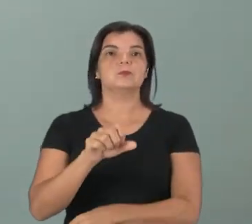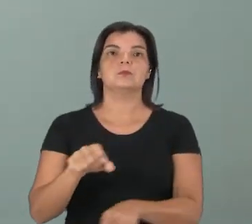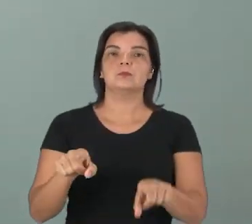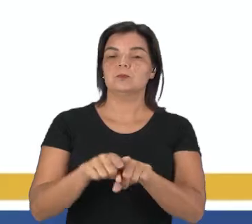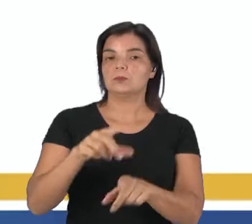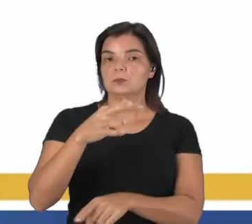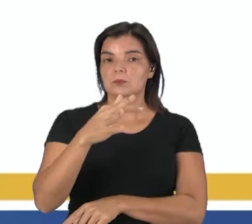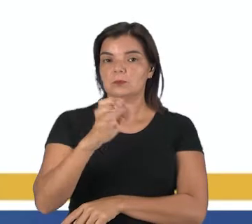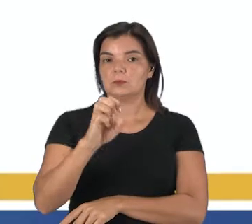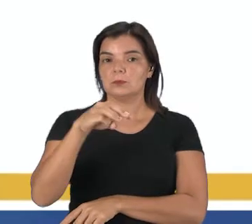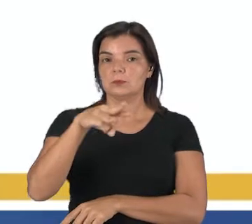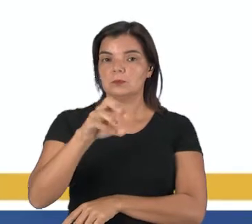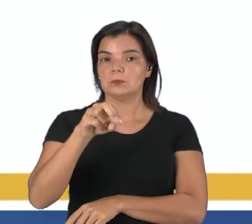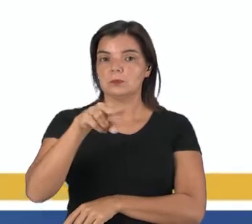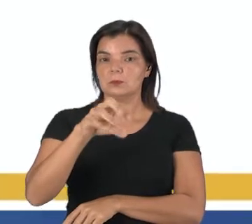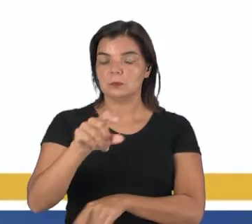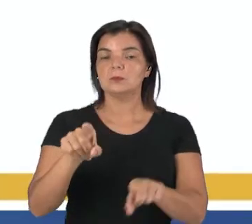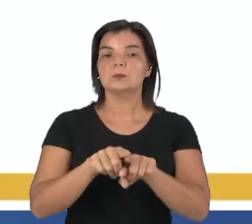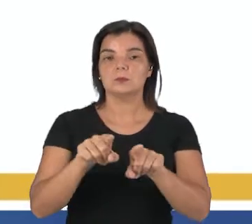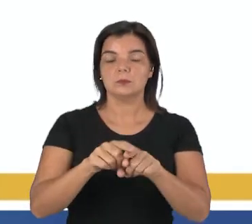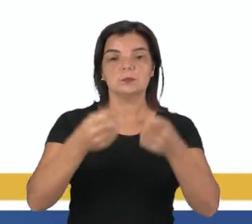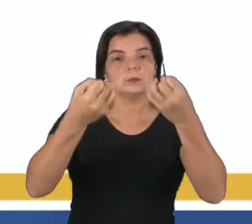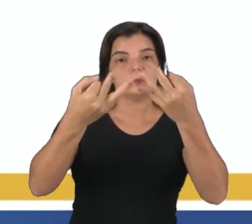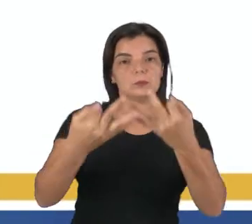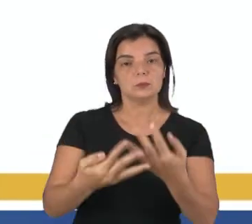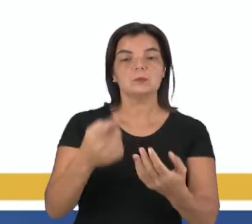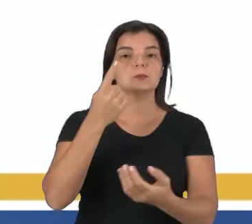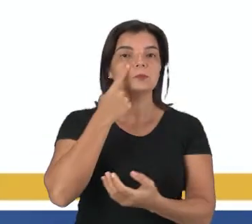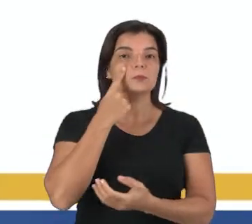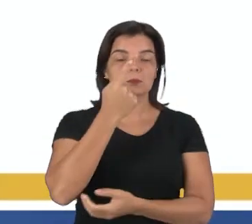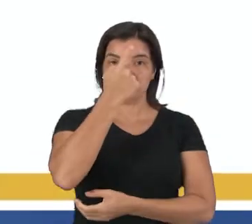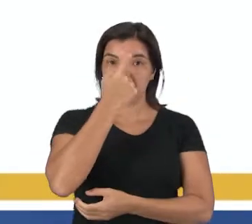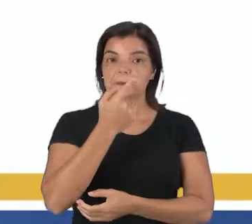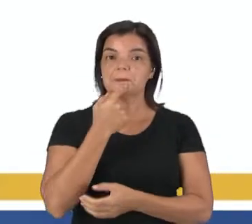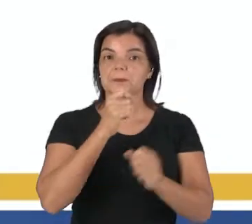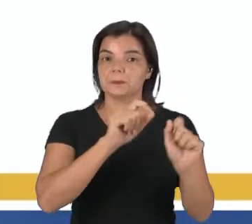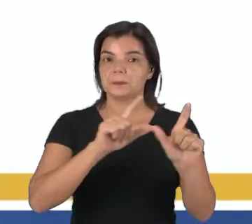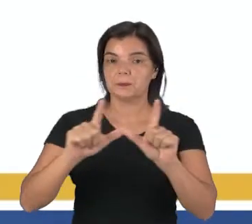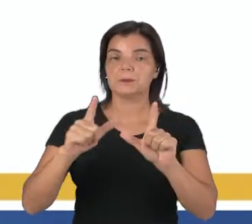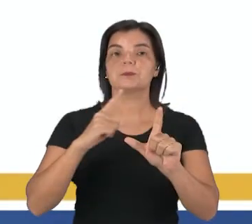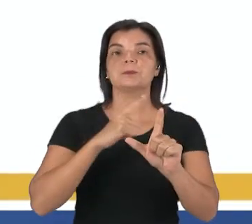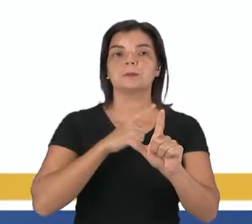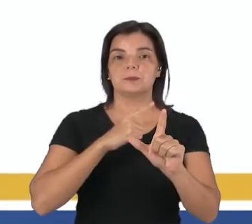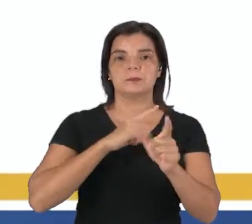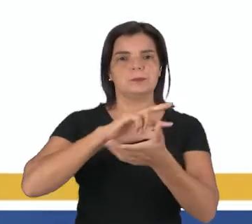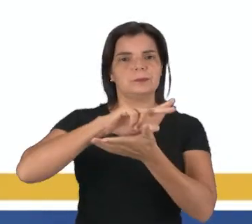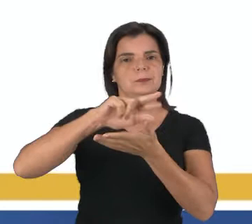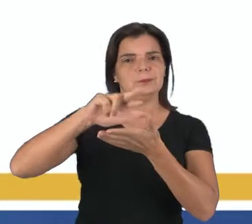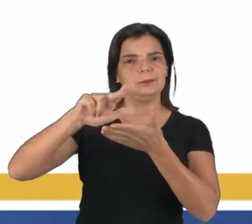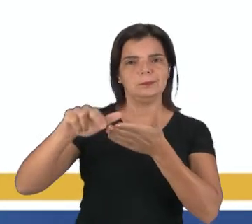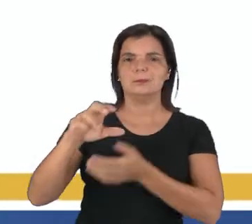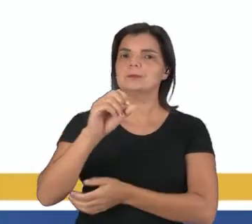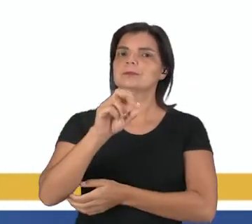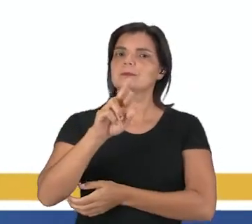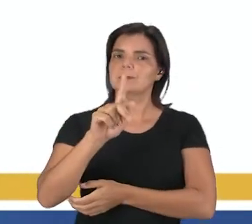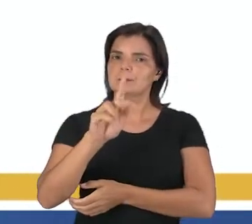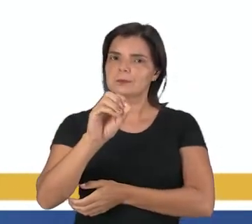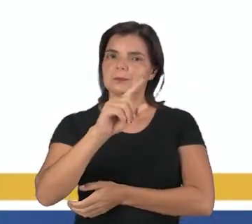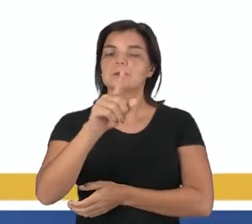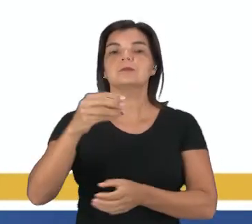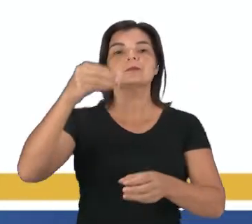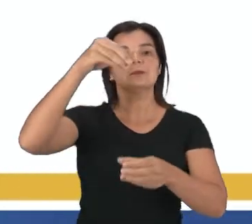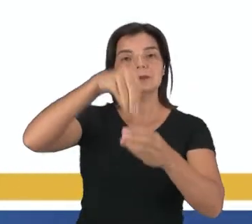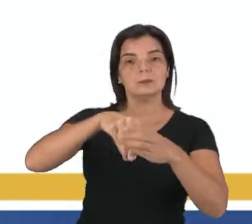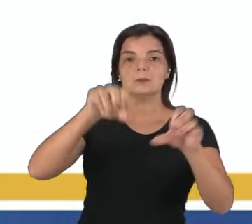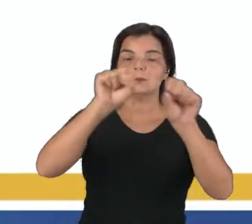feminino. Quando a gente fala sobre o sistema reprodutor feminino, reparem aí nessa imagem que a gente tem uma série de órgãos compondo esse